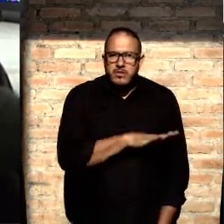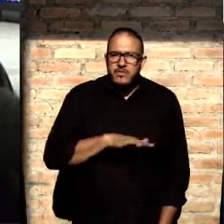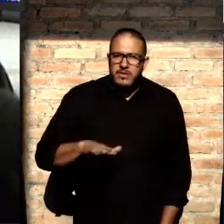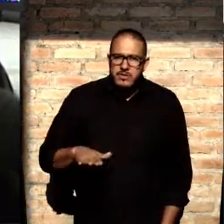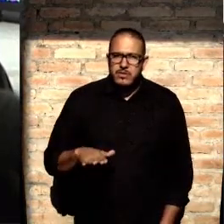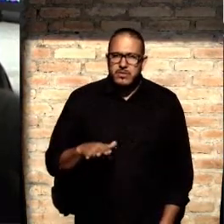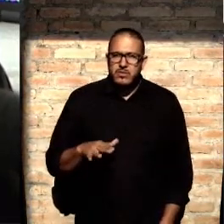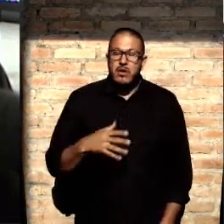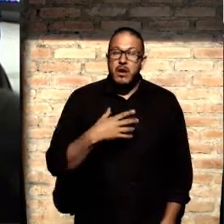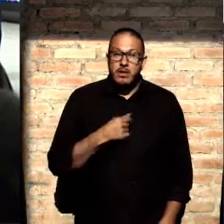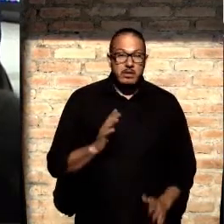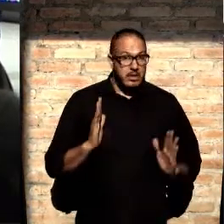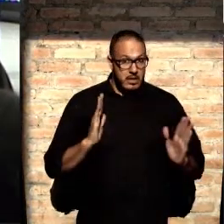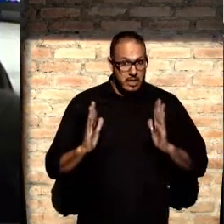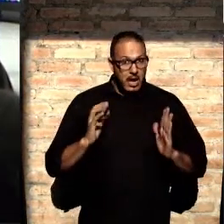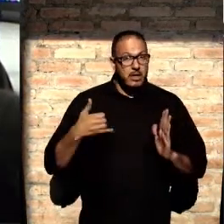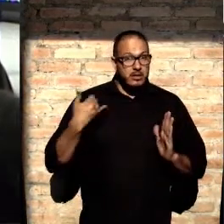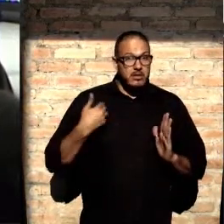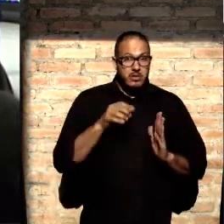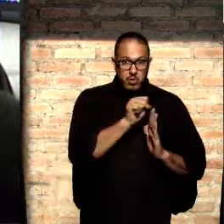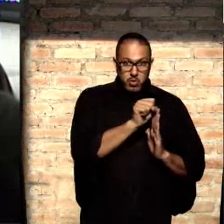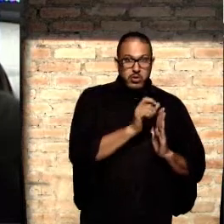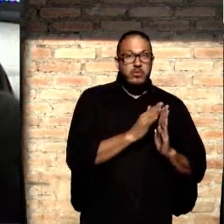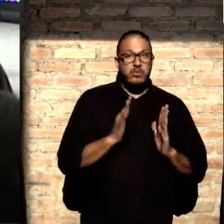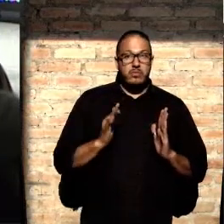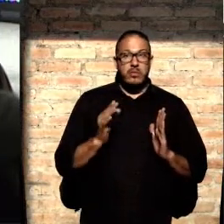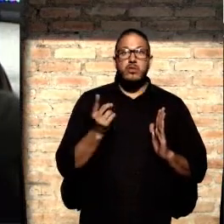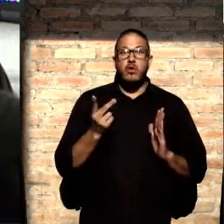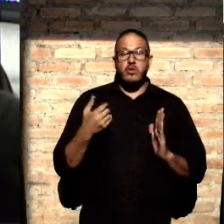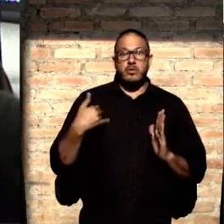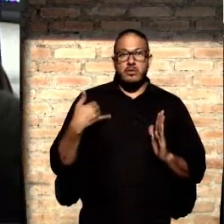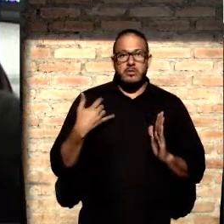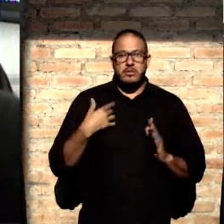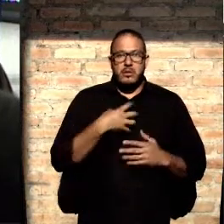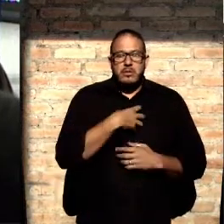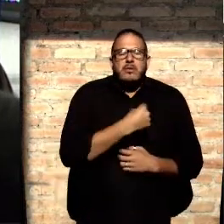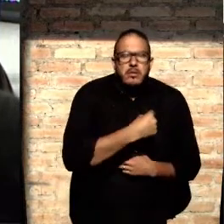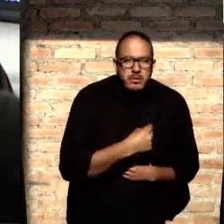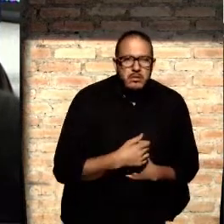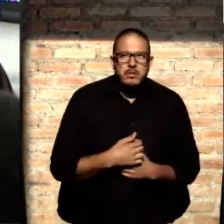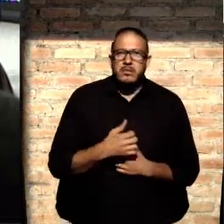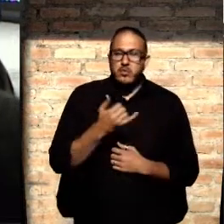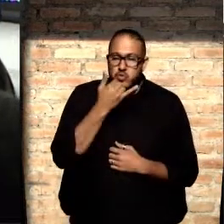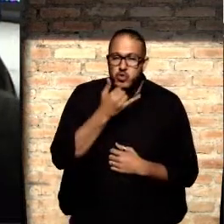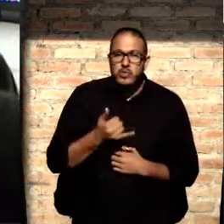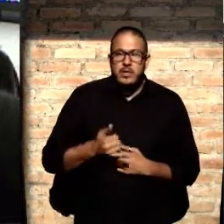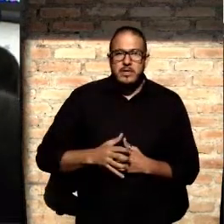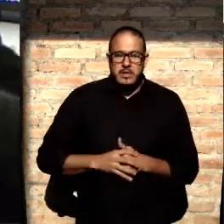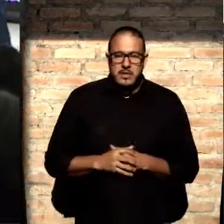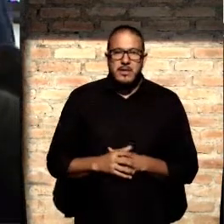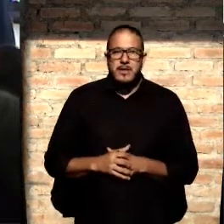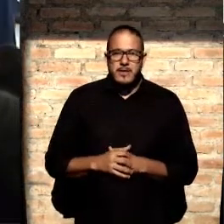de 8 a 12 desculpe o riso de nervoso